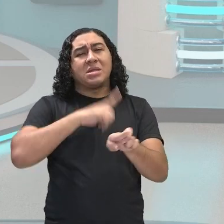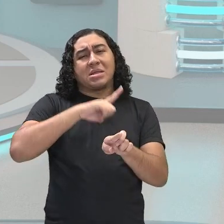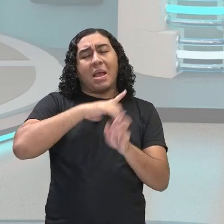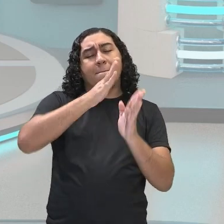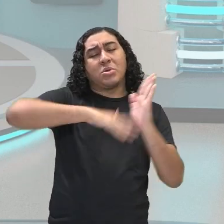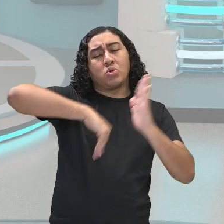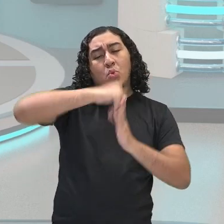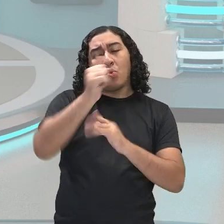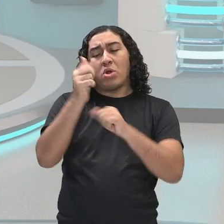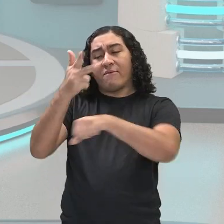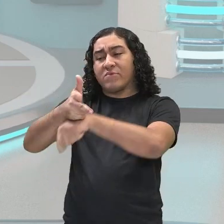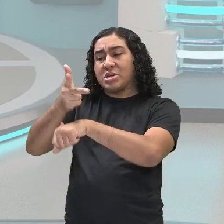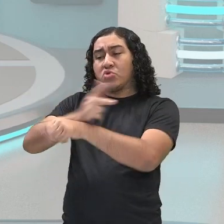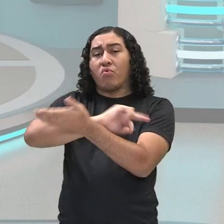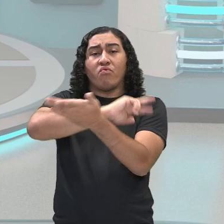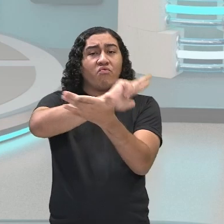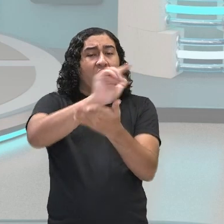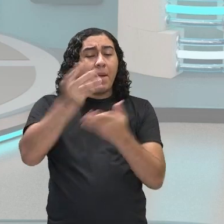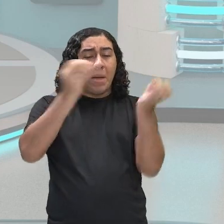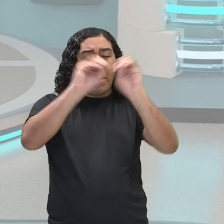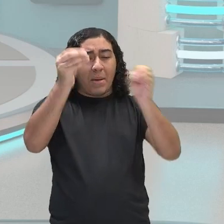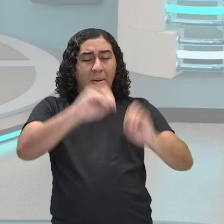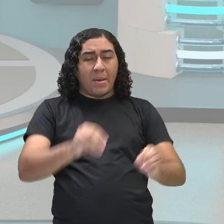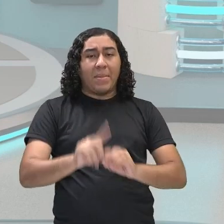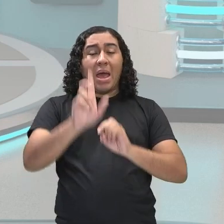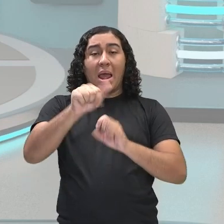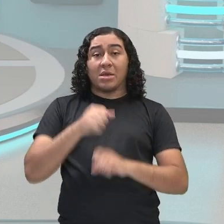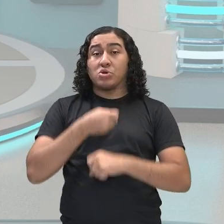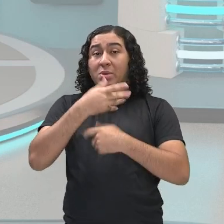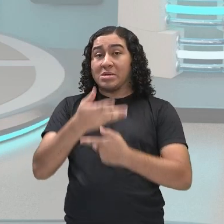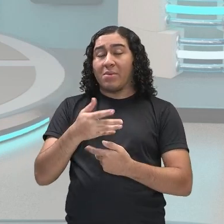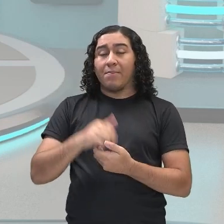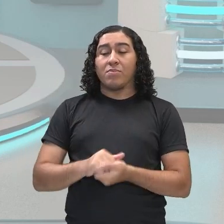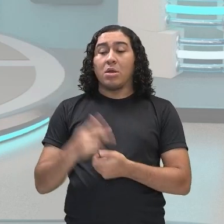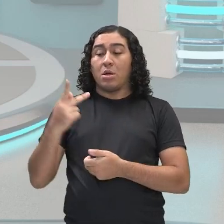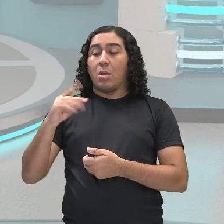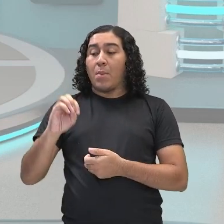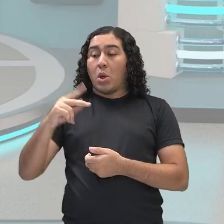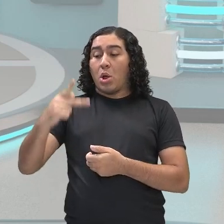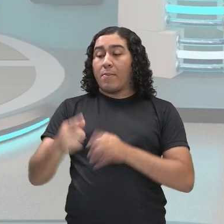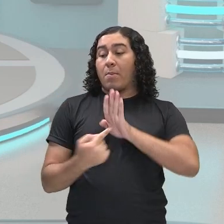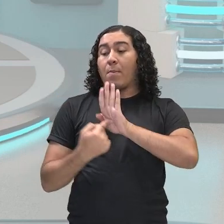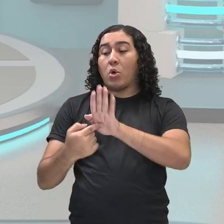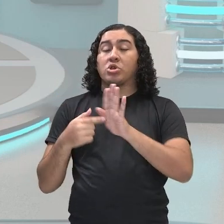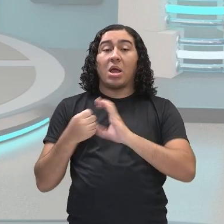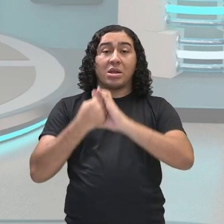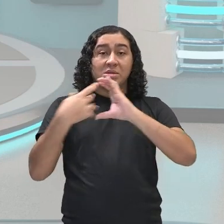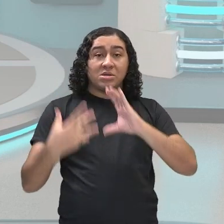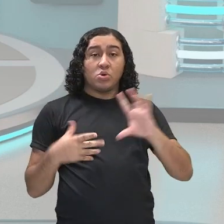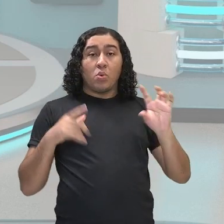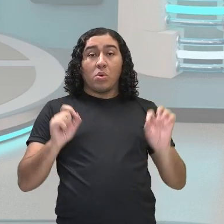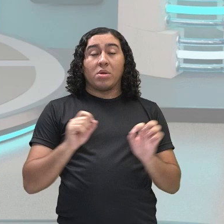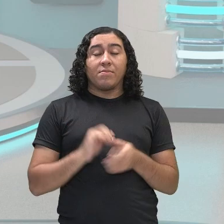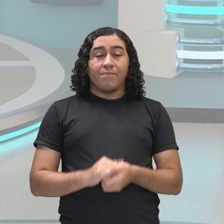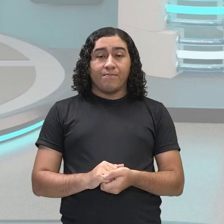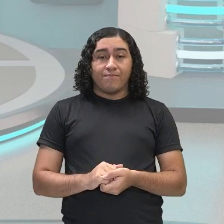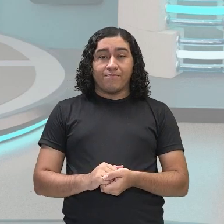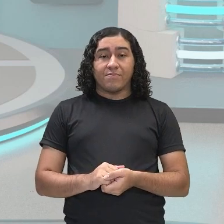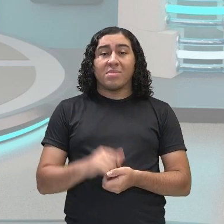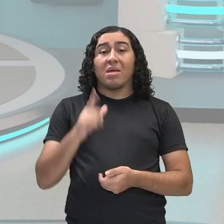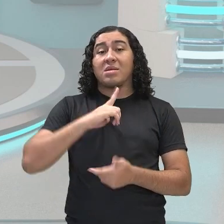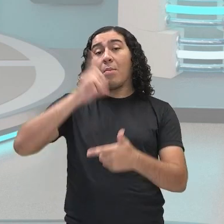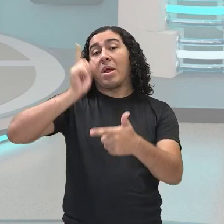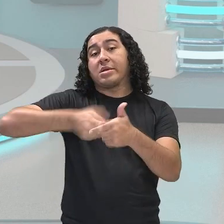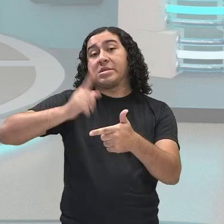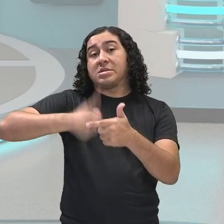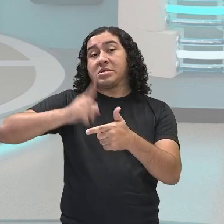fotografia, vídeo, entre outras manifestações. Então a pop art ela trazia essa característica de trazer uma crítica